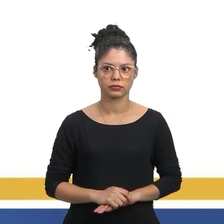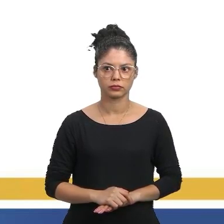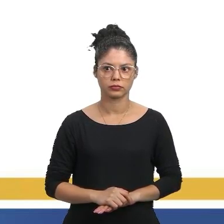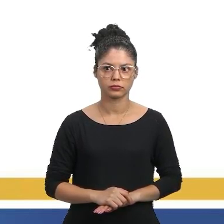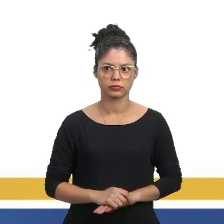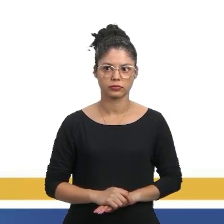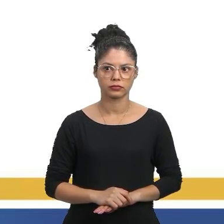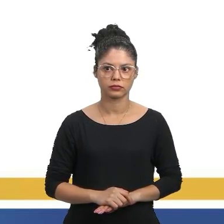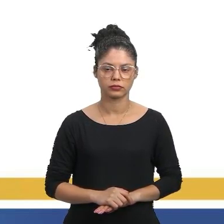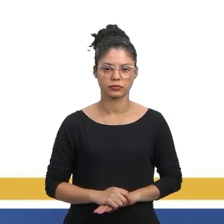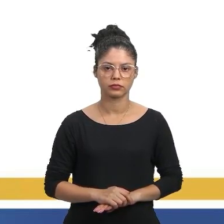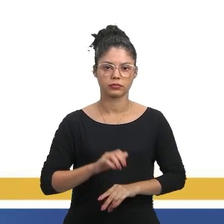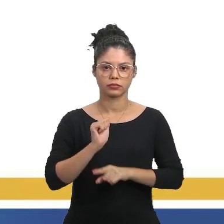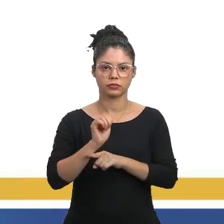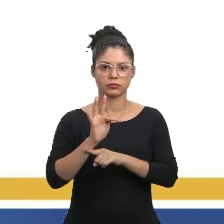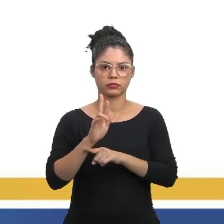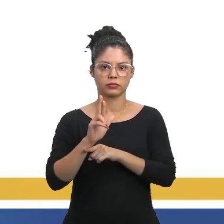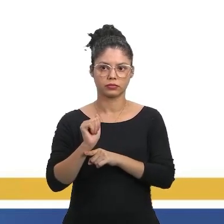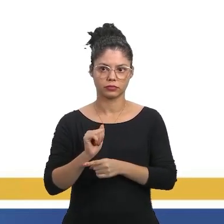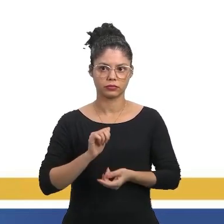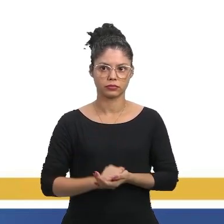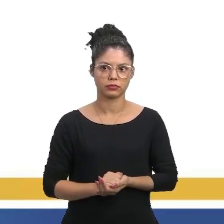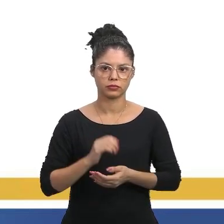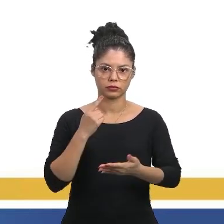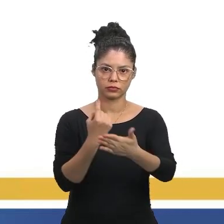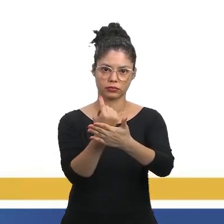Então, as partículas alfas, algumas foram